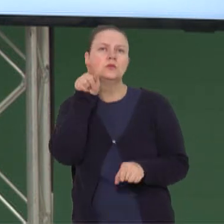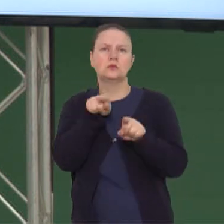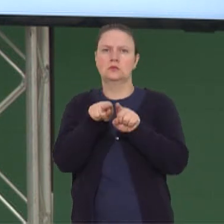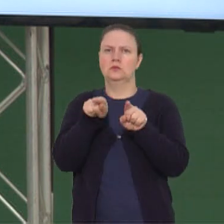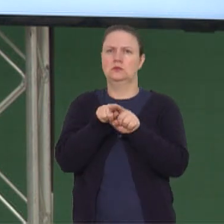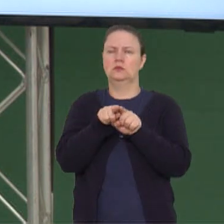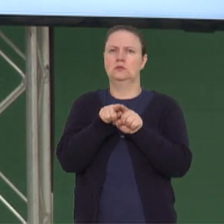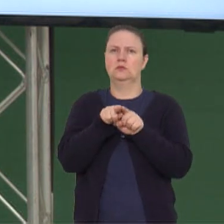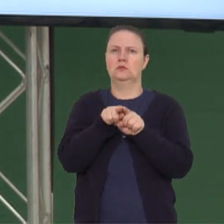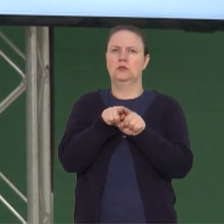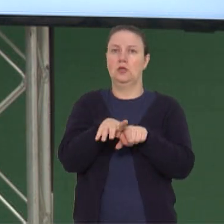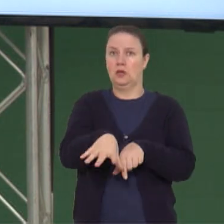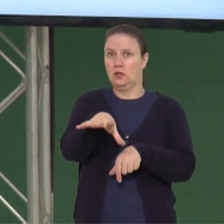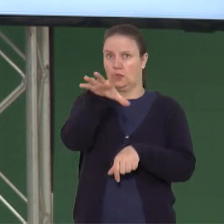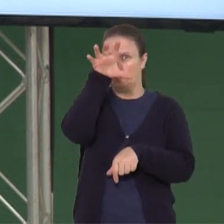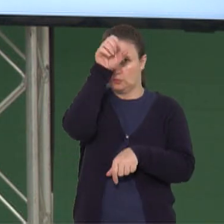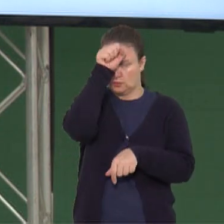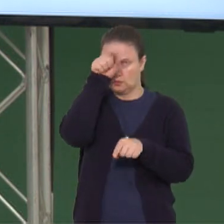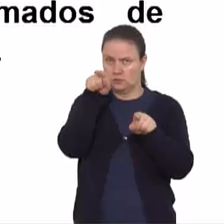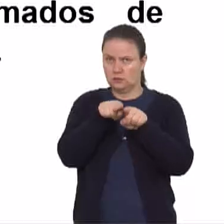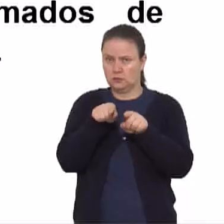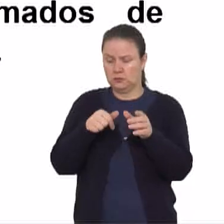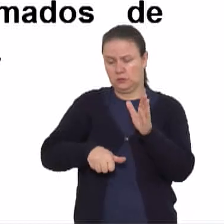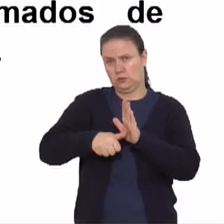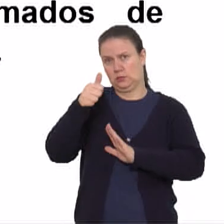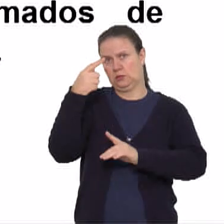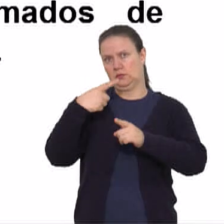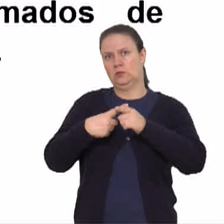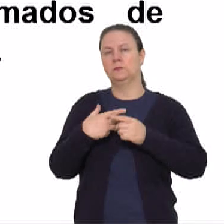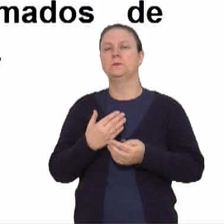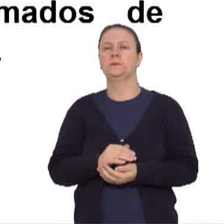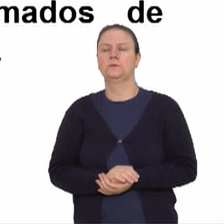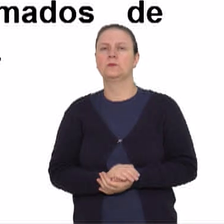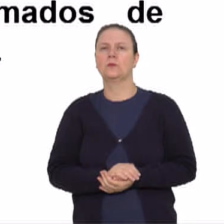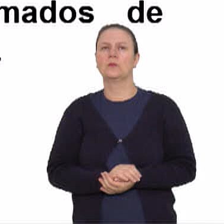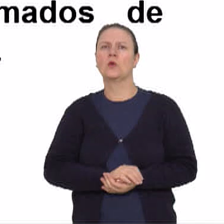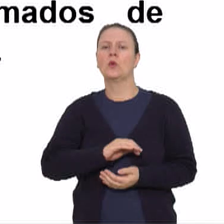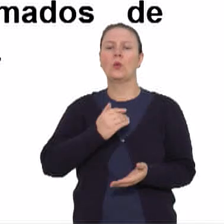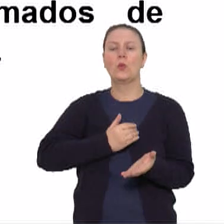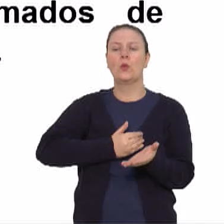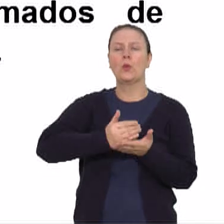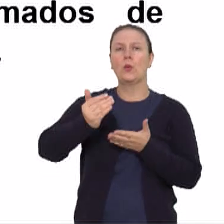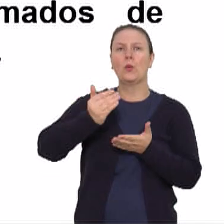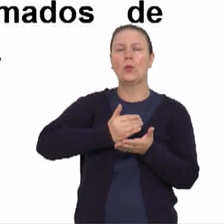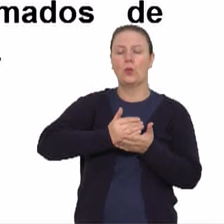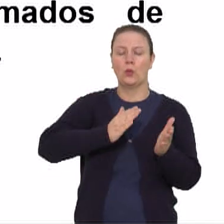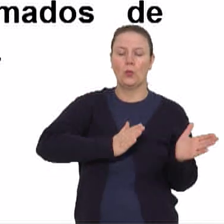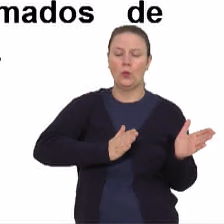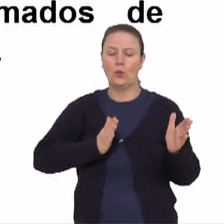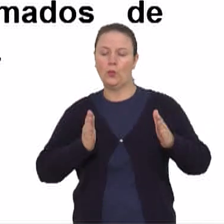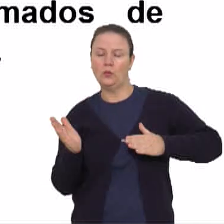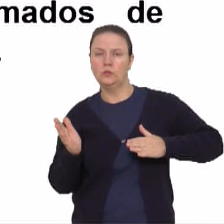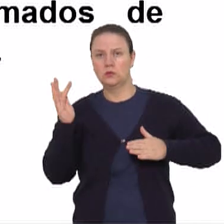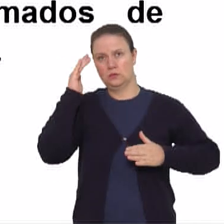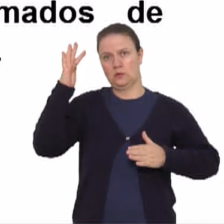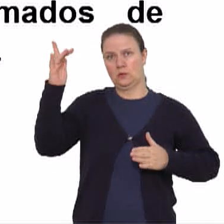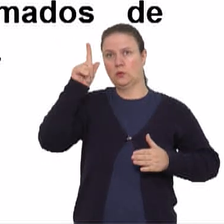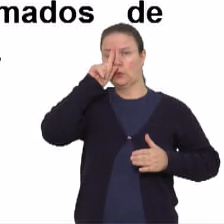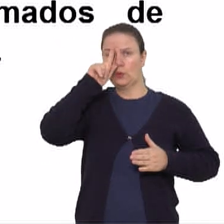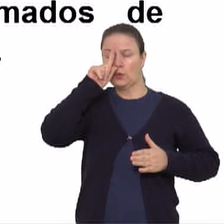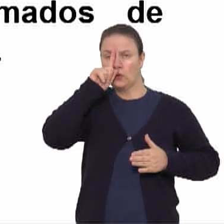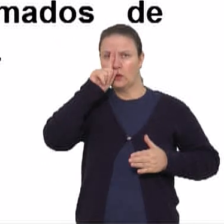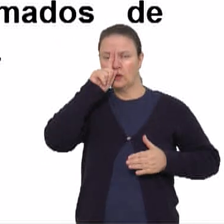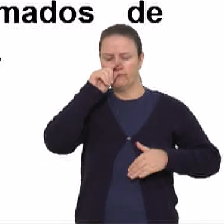vez, aprendendo. Os filósofos pré-socráticos protagonizam o primeiro período da filosofia grega. Eles construíram suas